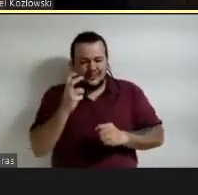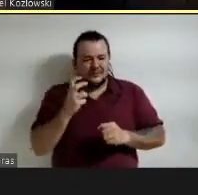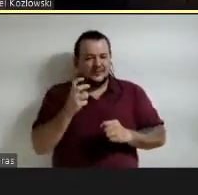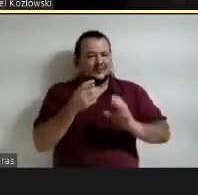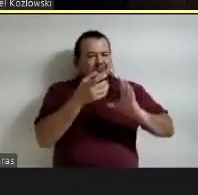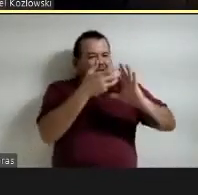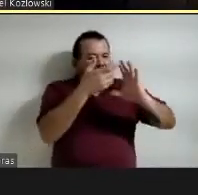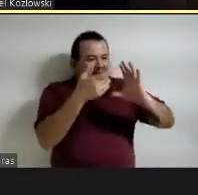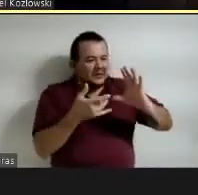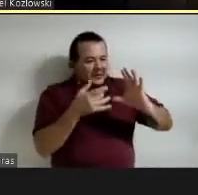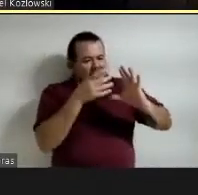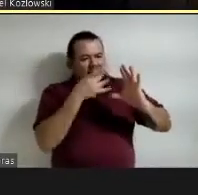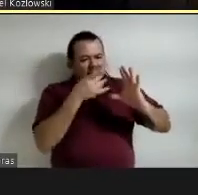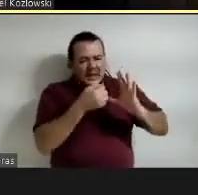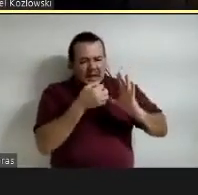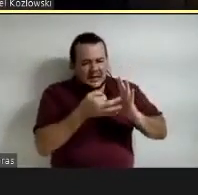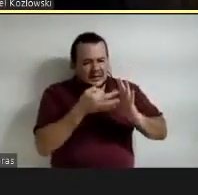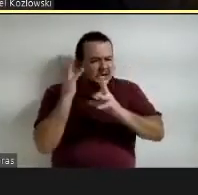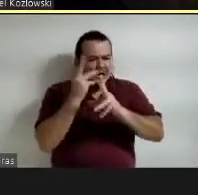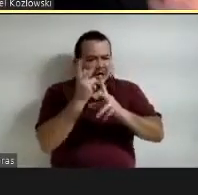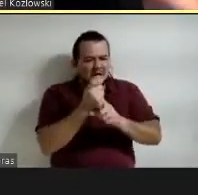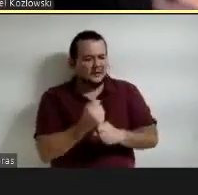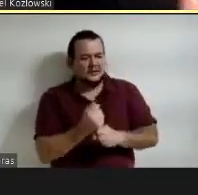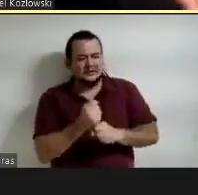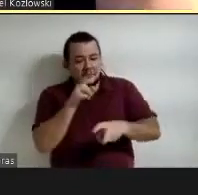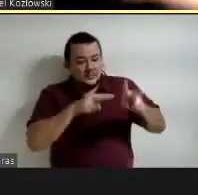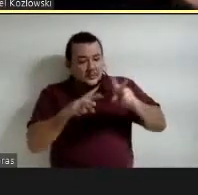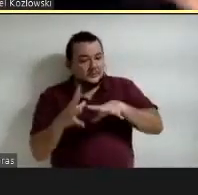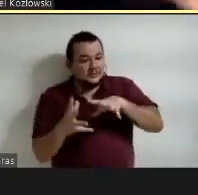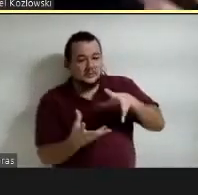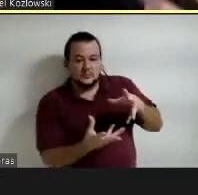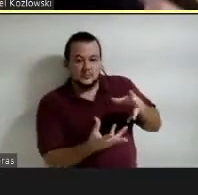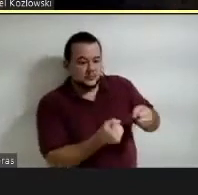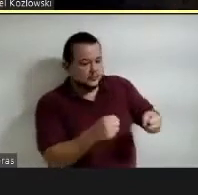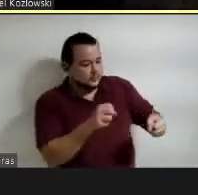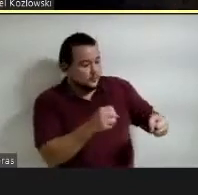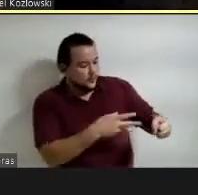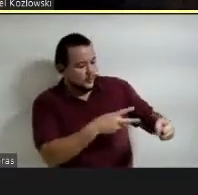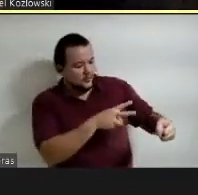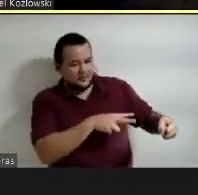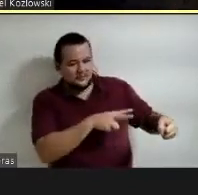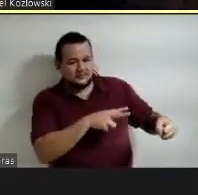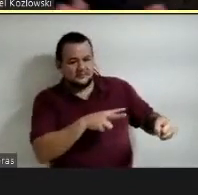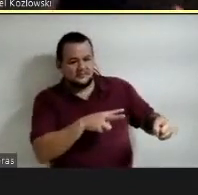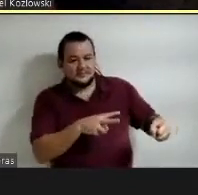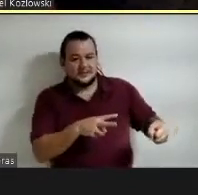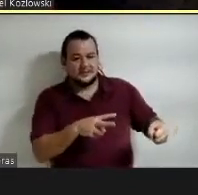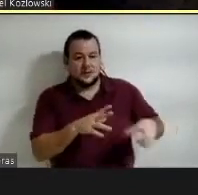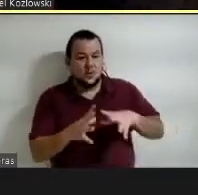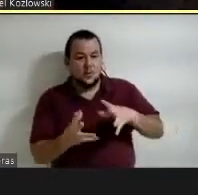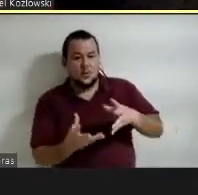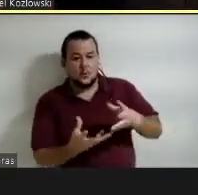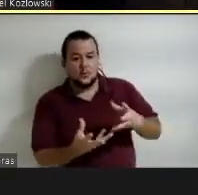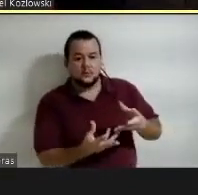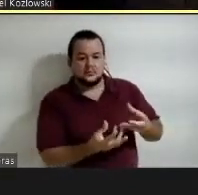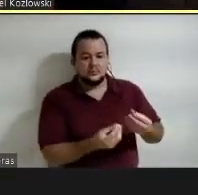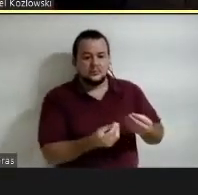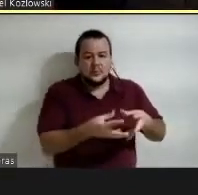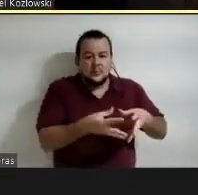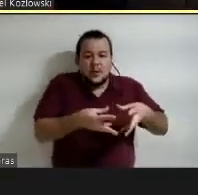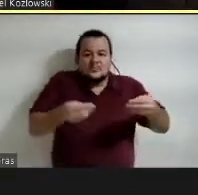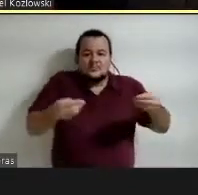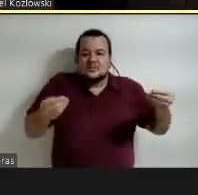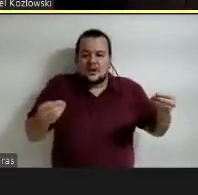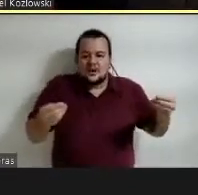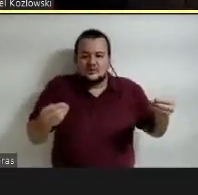revisão da noção moderna do mundo como uma unidade abstrata e uma totalidade coerente